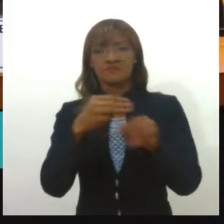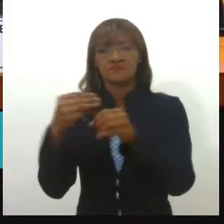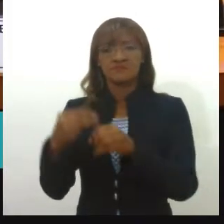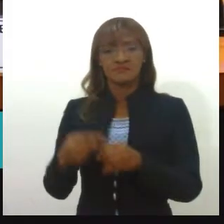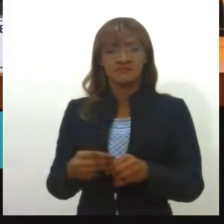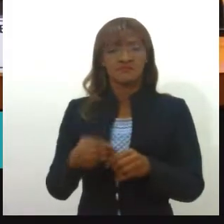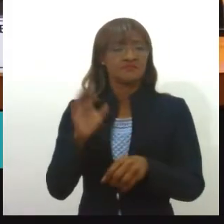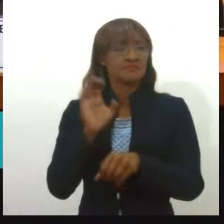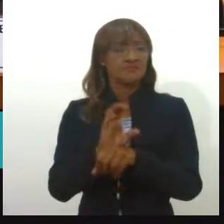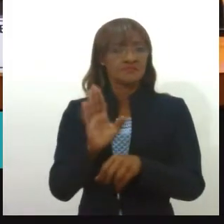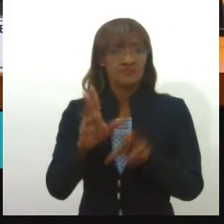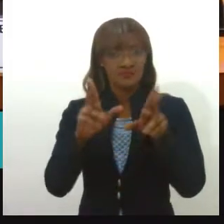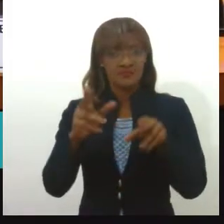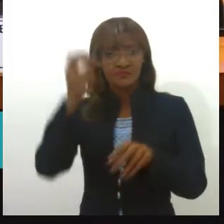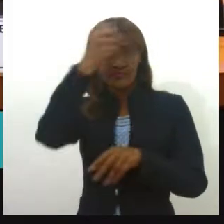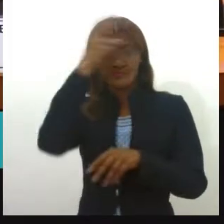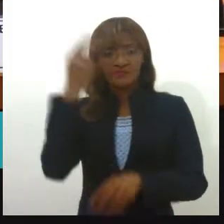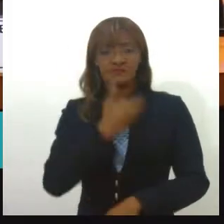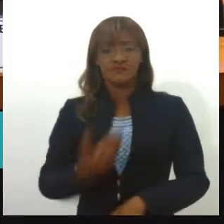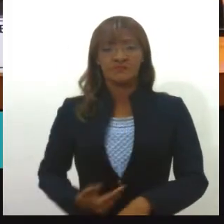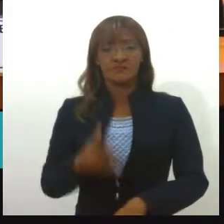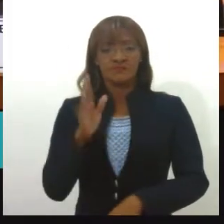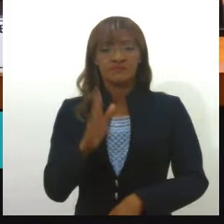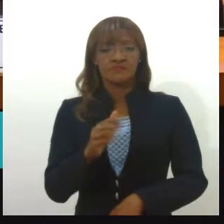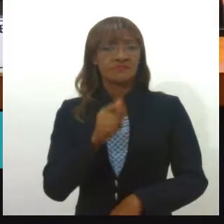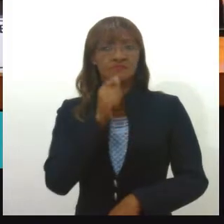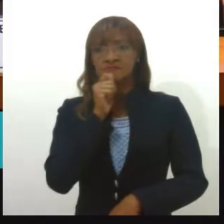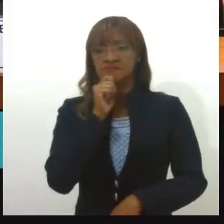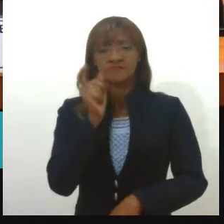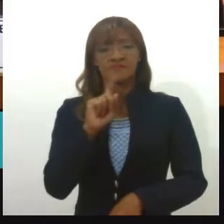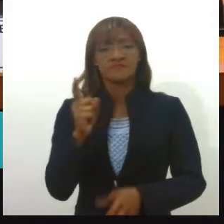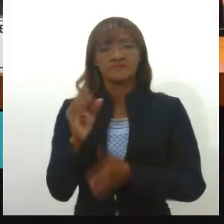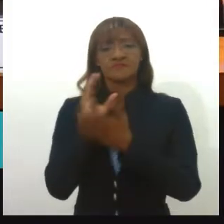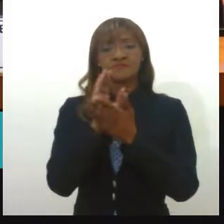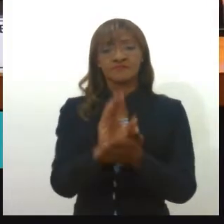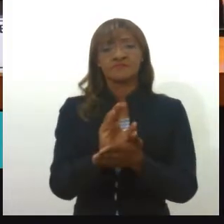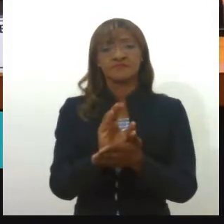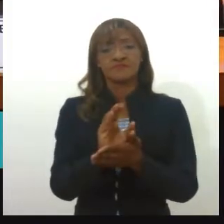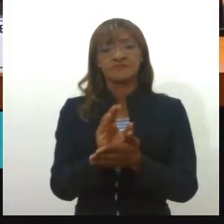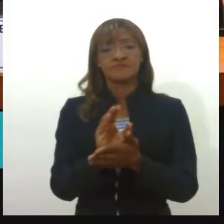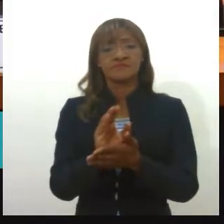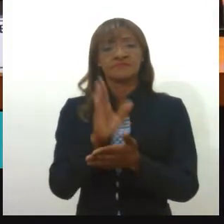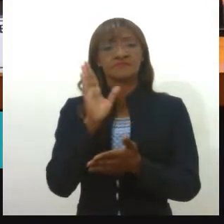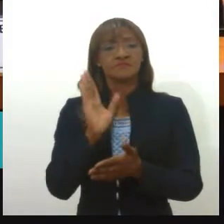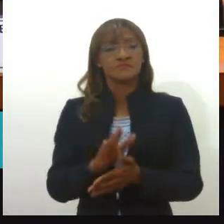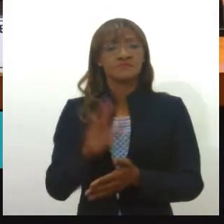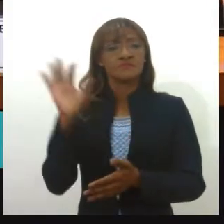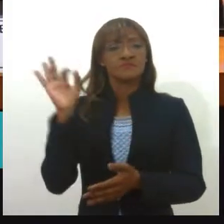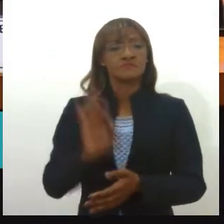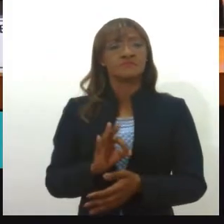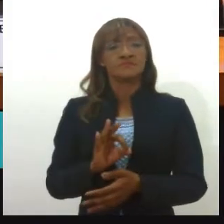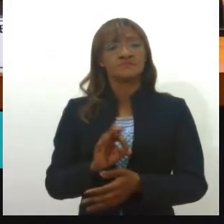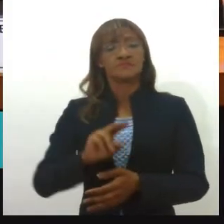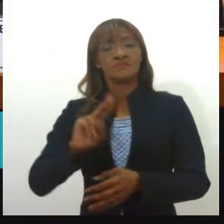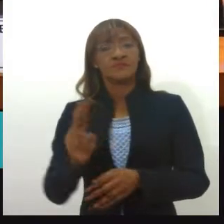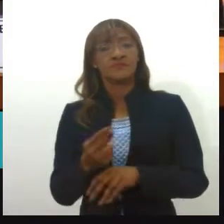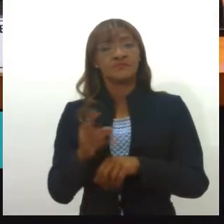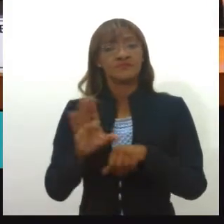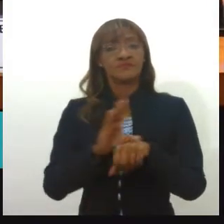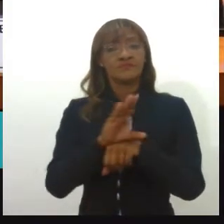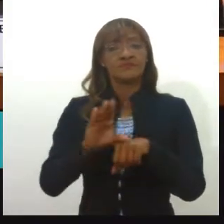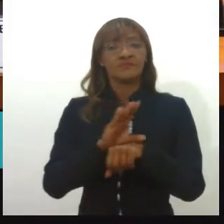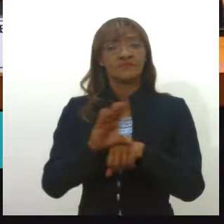os estados, que não conseguiram aplicar determinados percentuais legais ou constitucionais